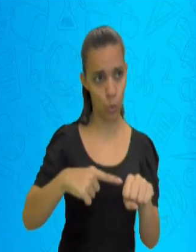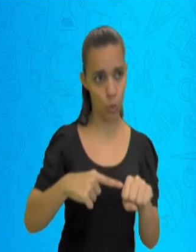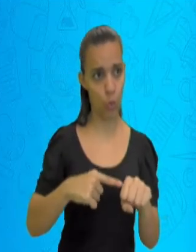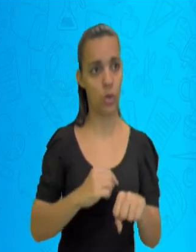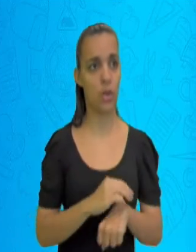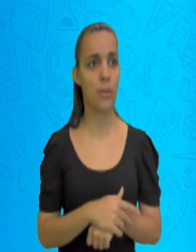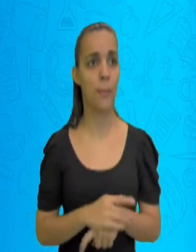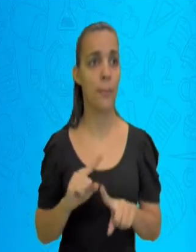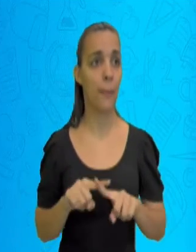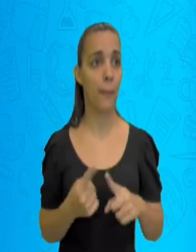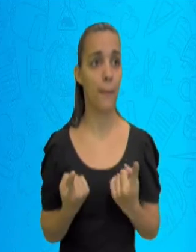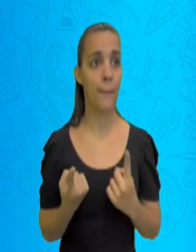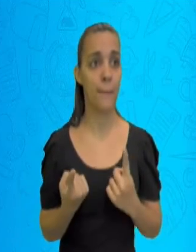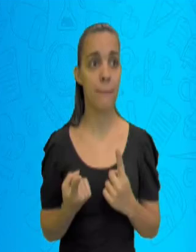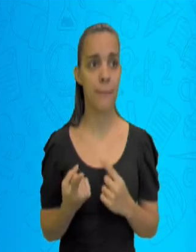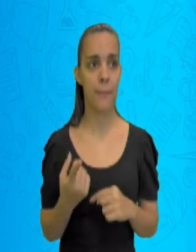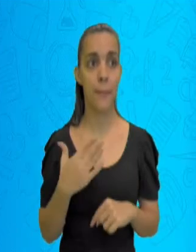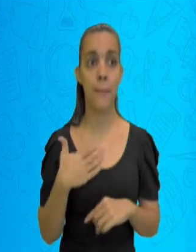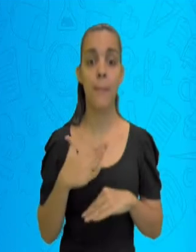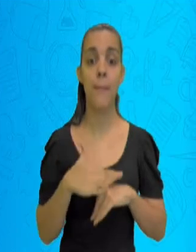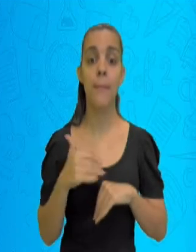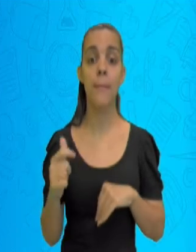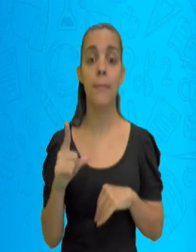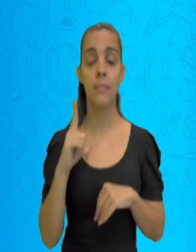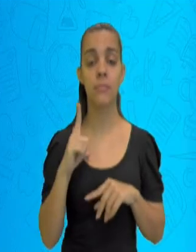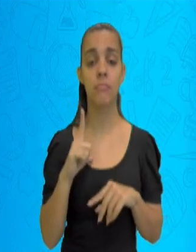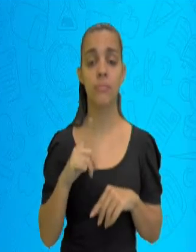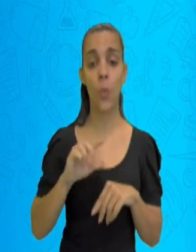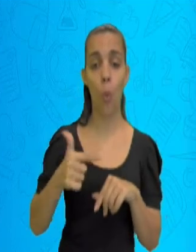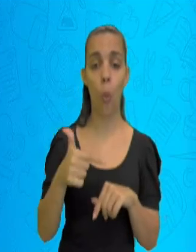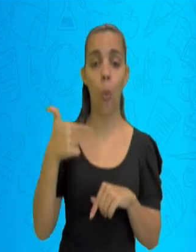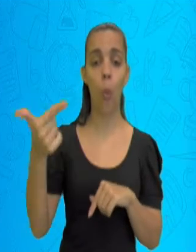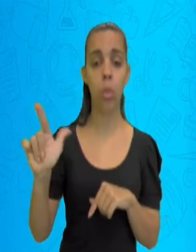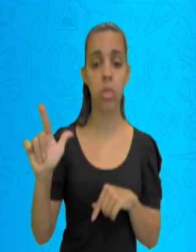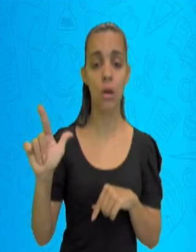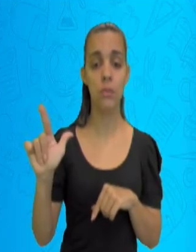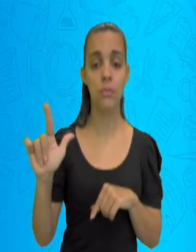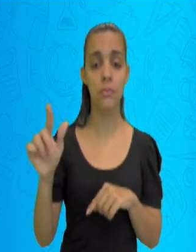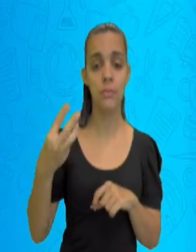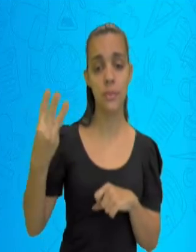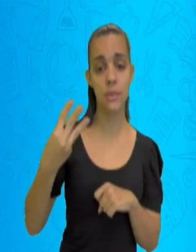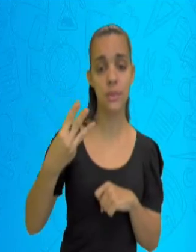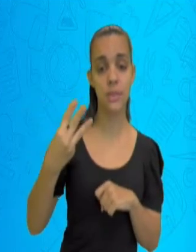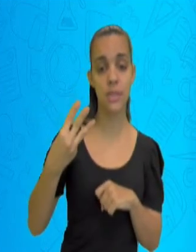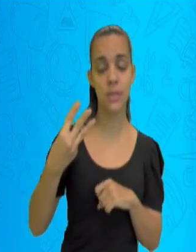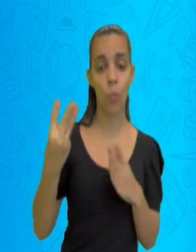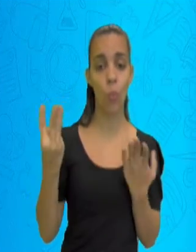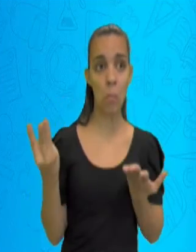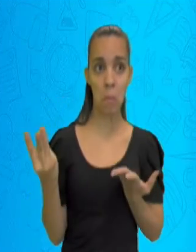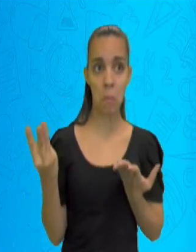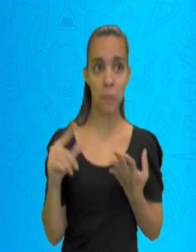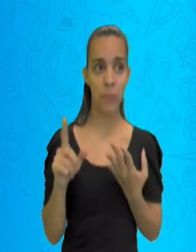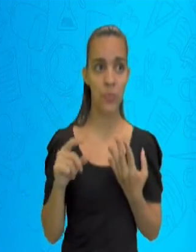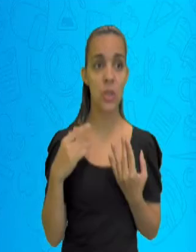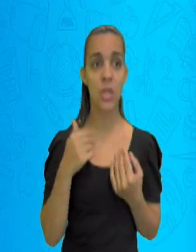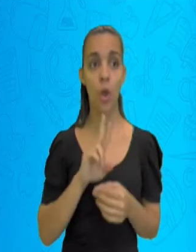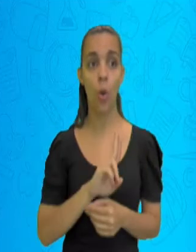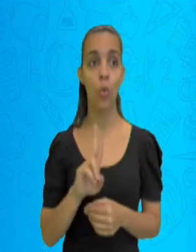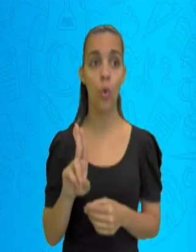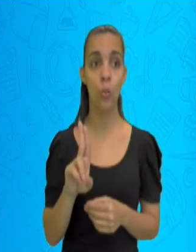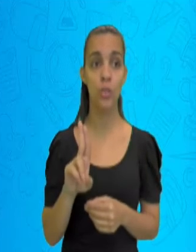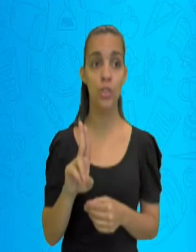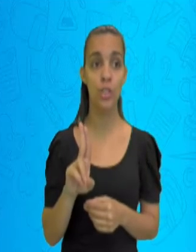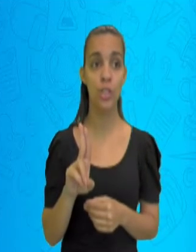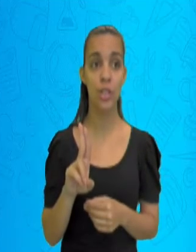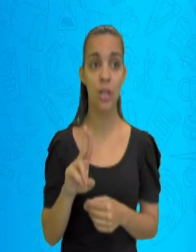mas ainda existia uma terceira partícula subatômica que foi chamada de nêutron.